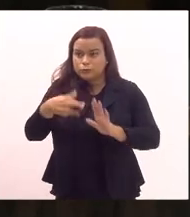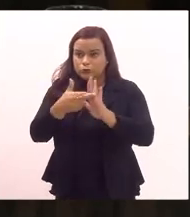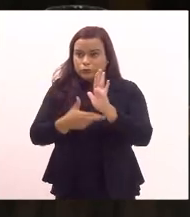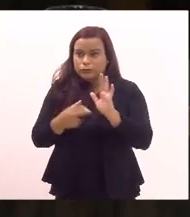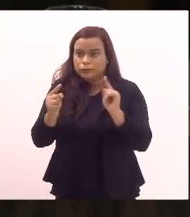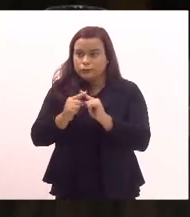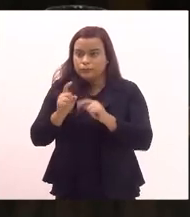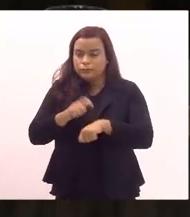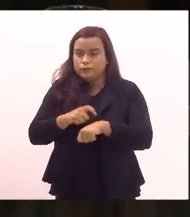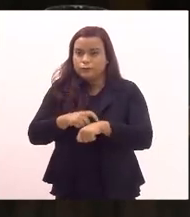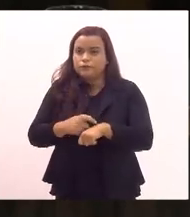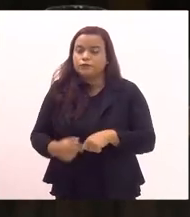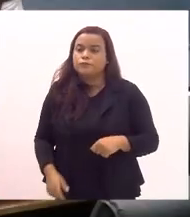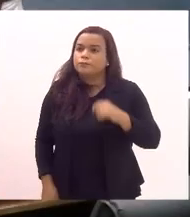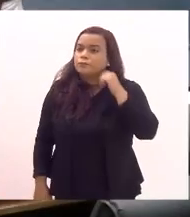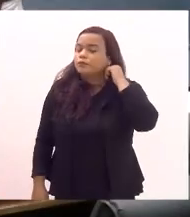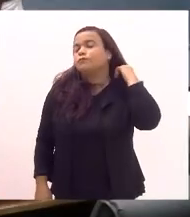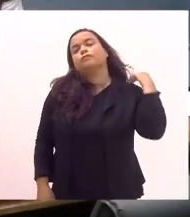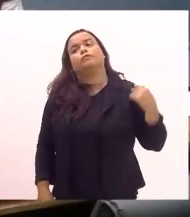e